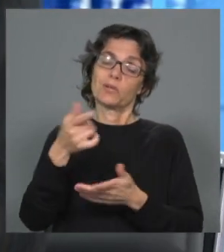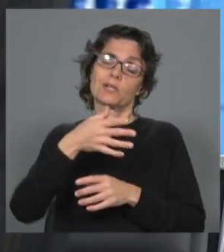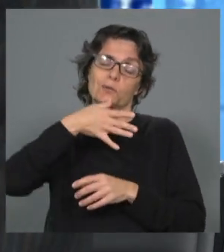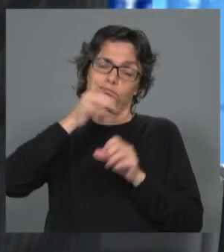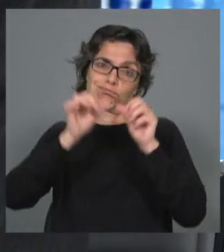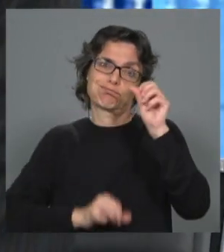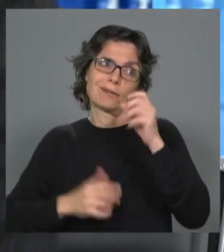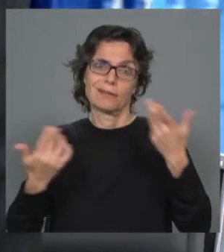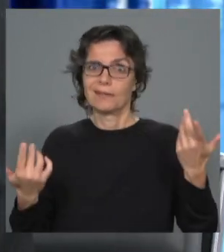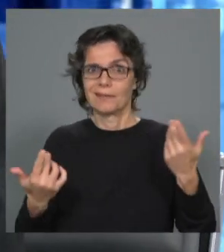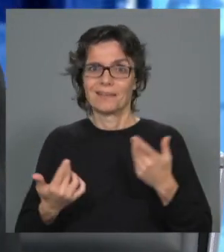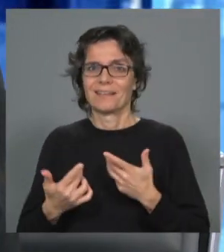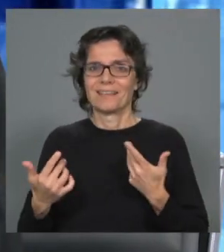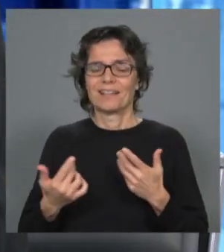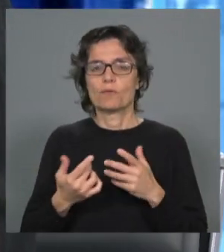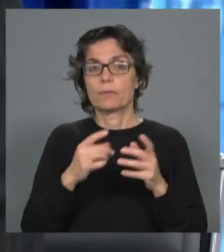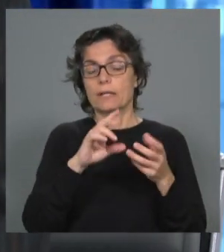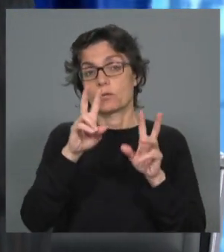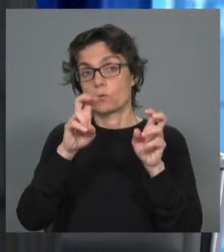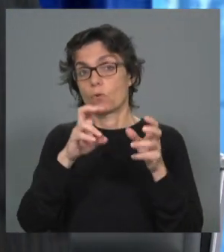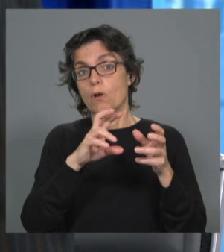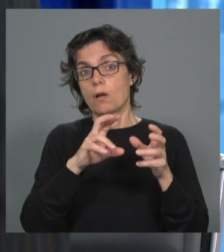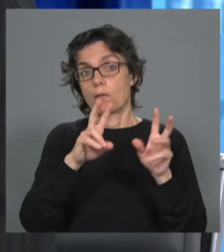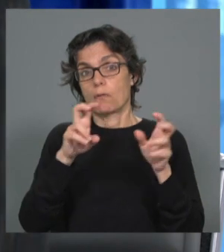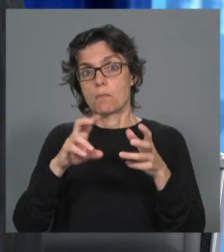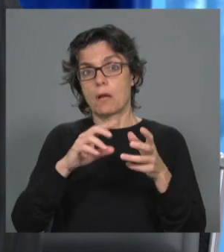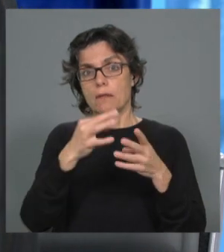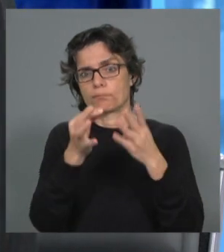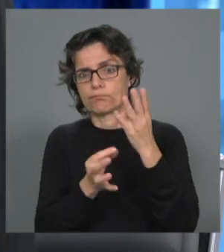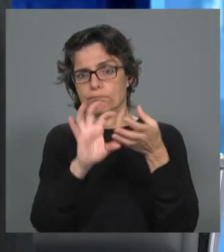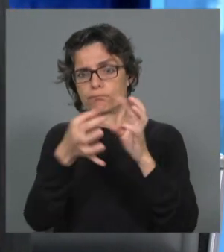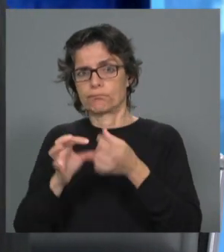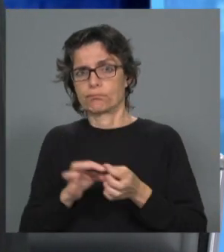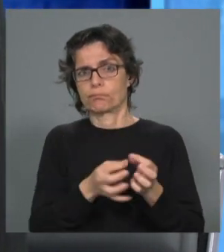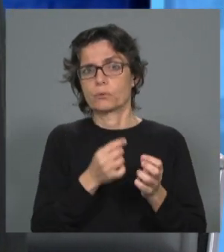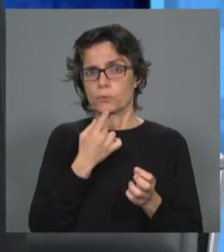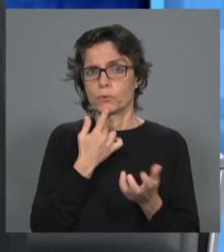aqui de conversar, não é? Porque é um tema interminável. Mas, repara,